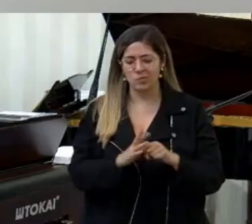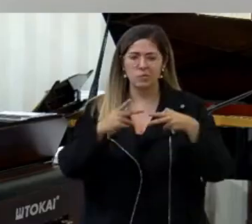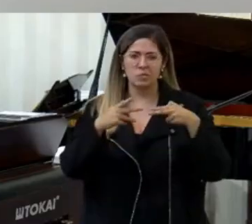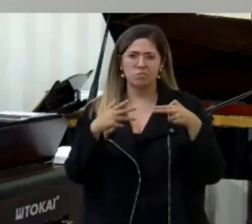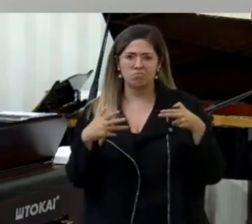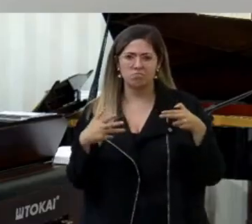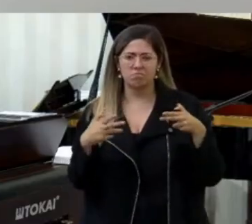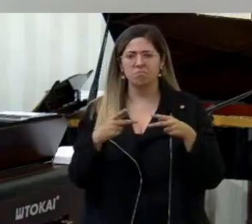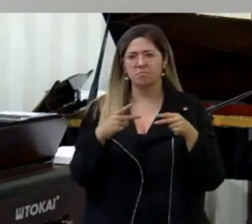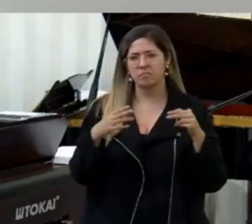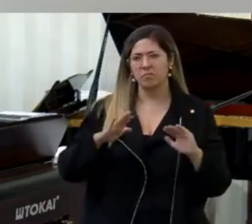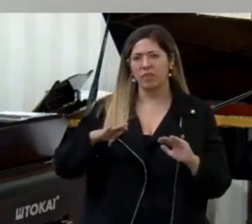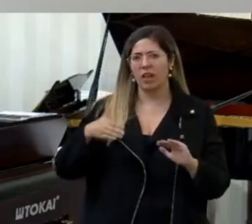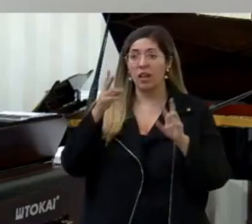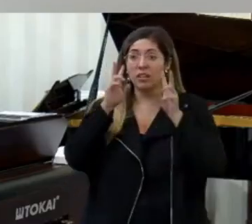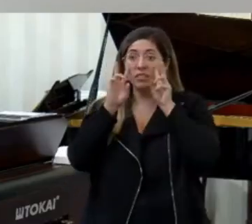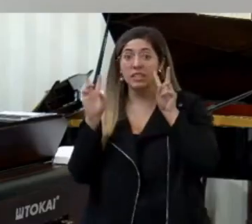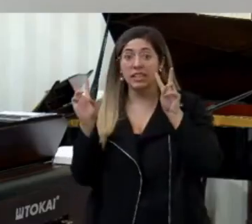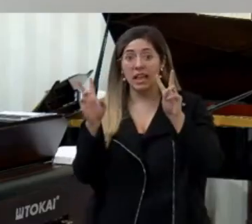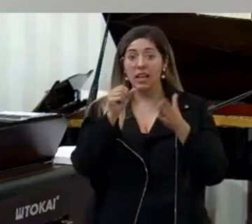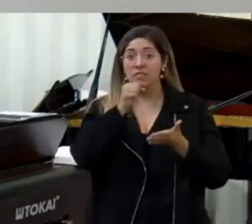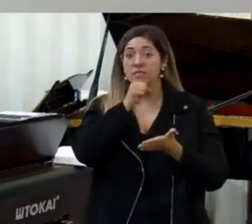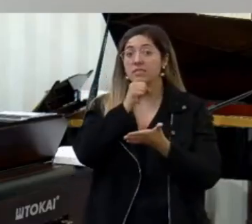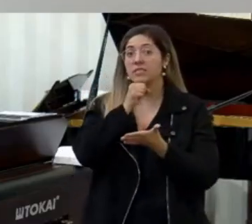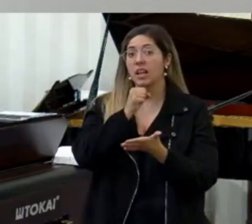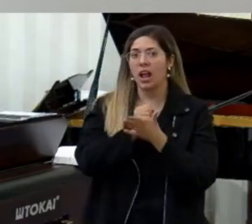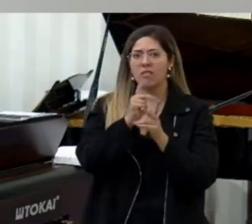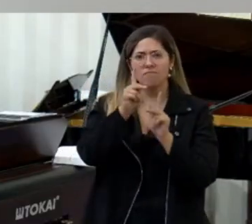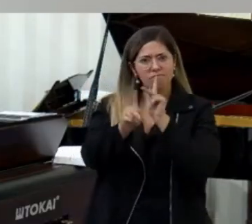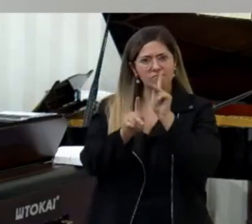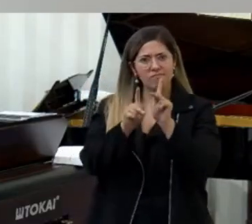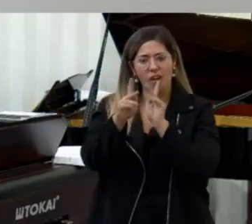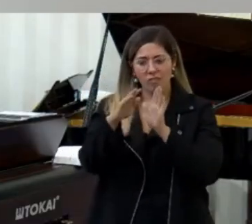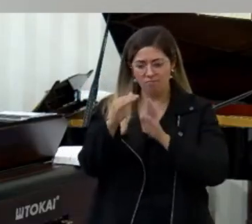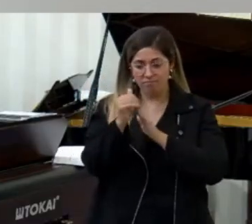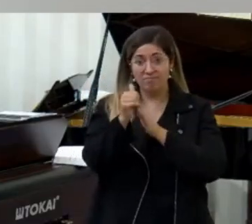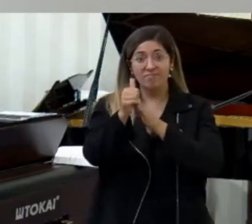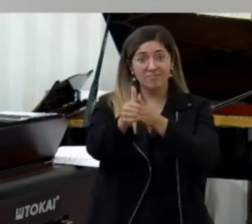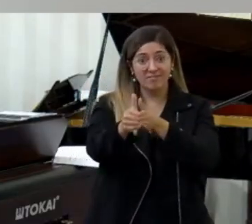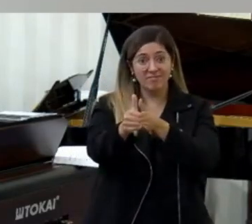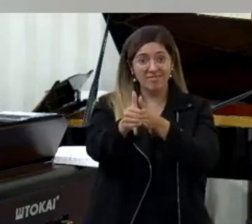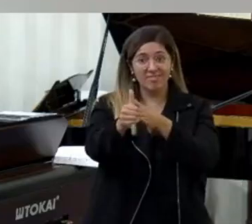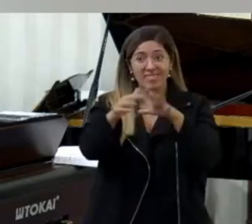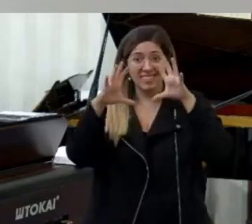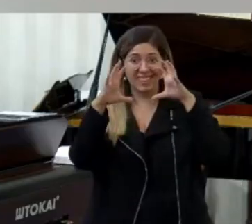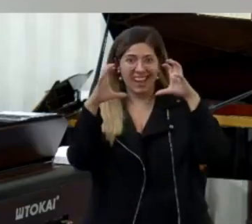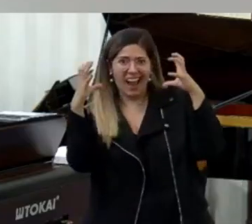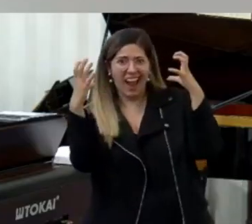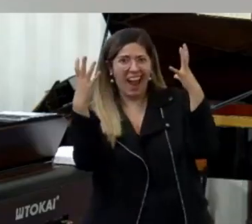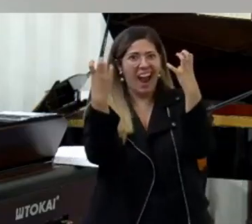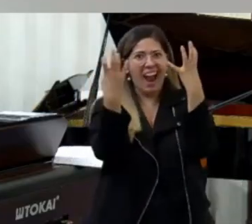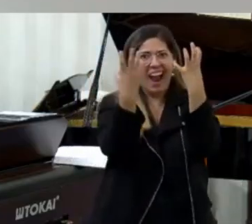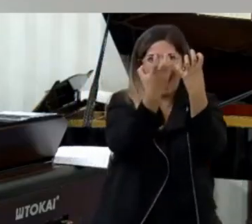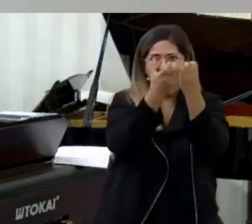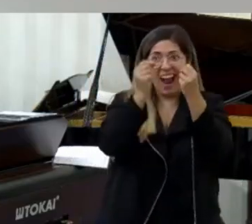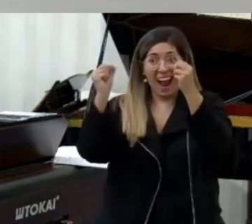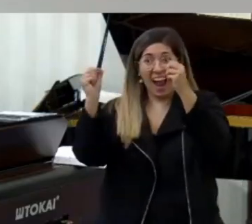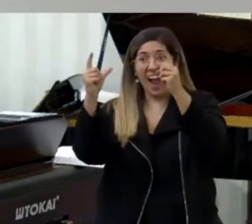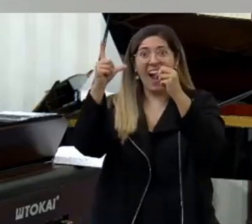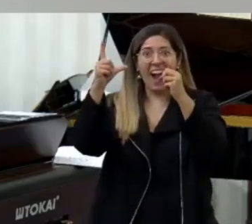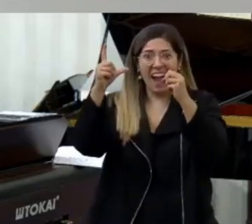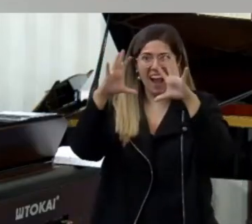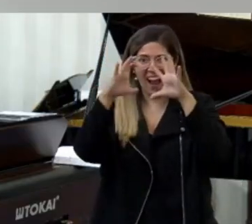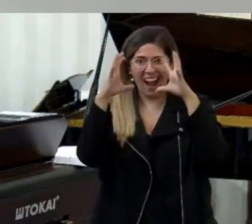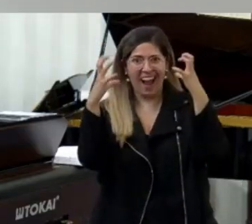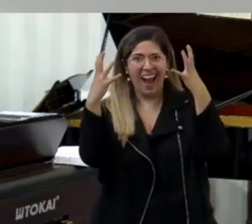quando eu vejo a narrativa no Antigo Testamento, que o povo de Deus era guiado por uma nuvem